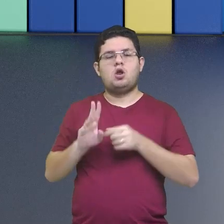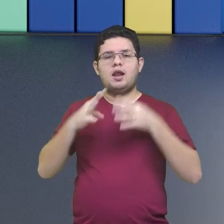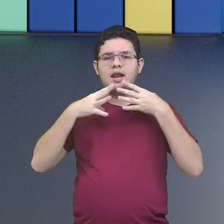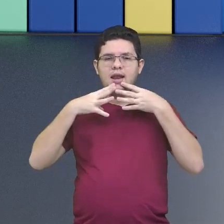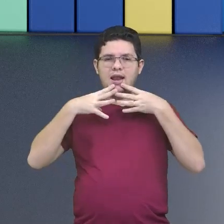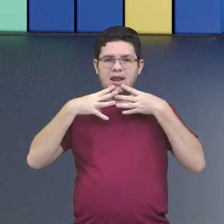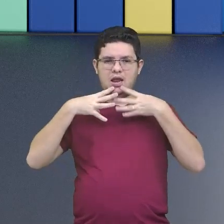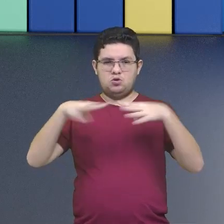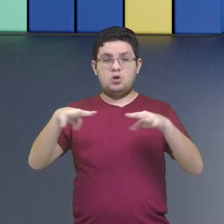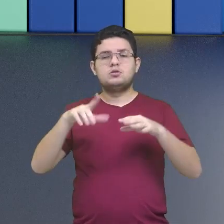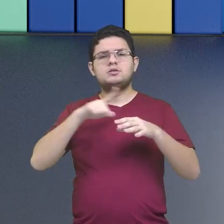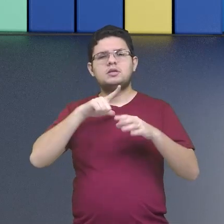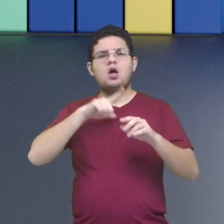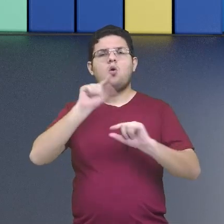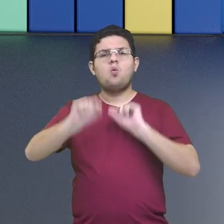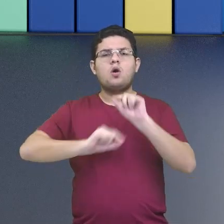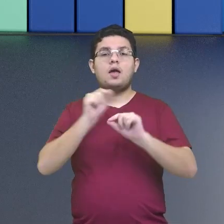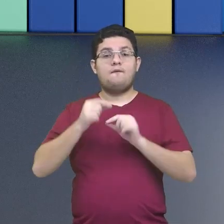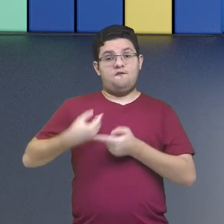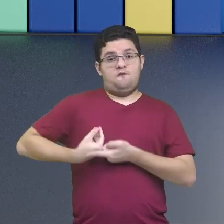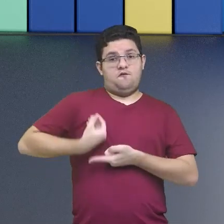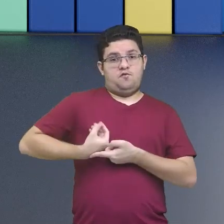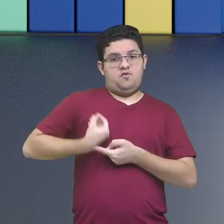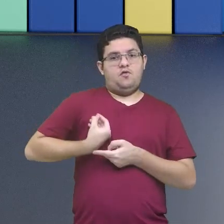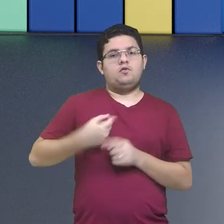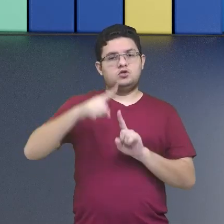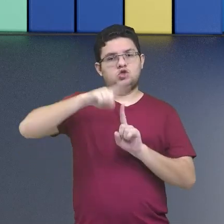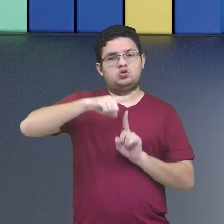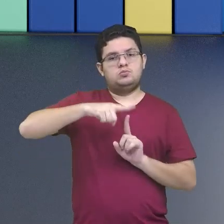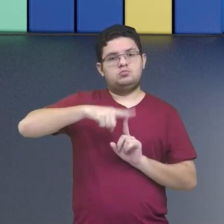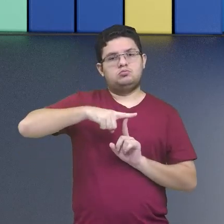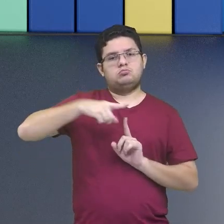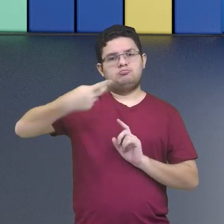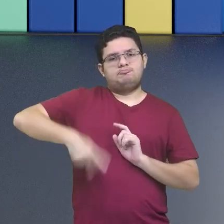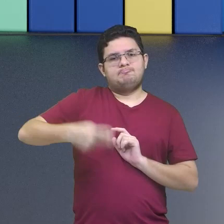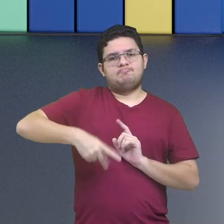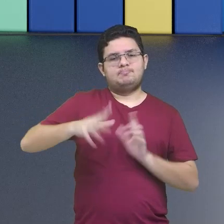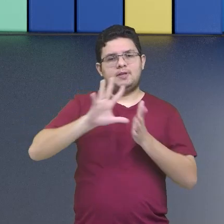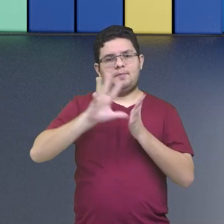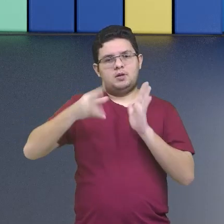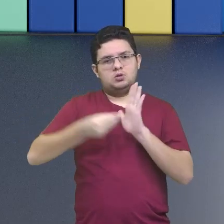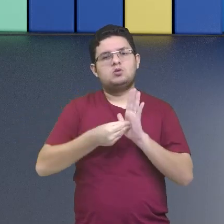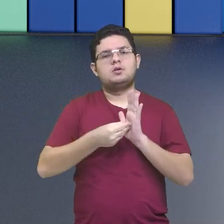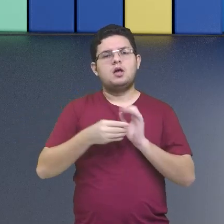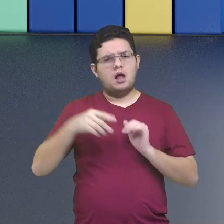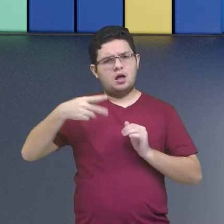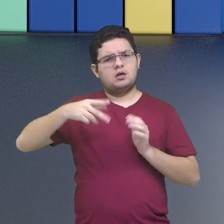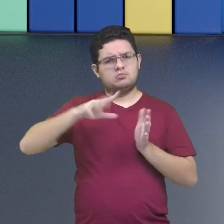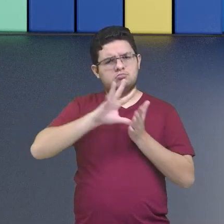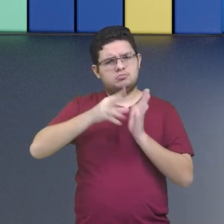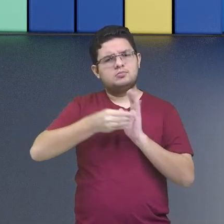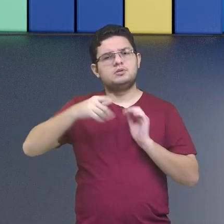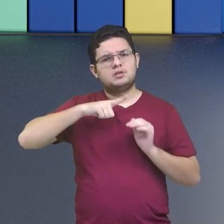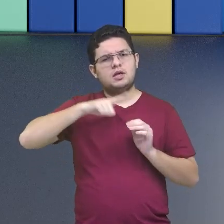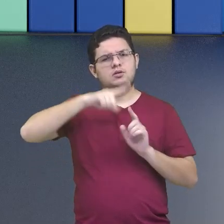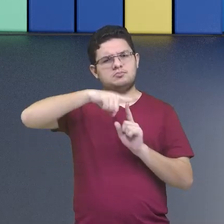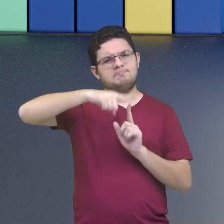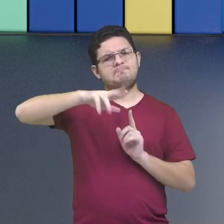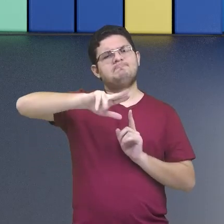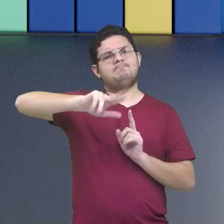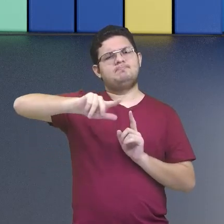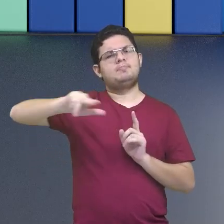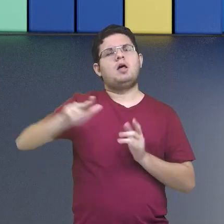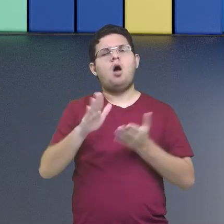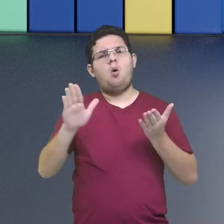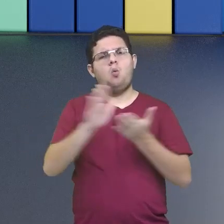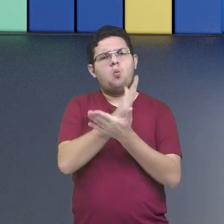da Amazônia, né? A gente tem uma biodiversidade muito grande, muito rica, e algumas espécies de seres vivos que a gente tem aqui,